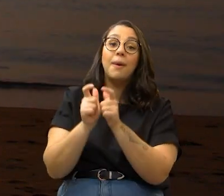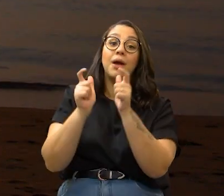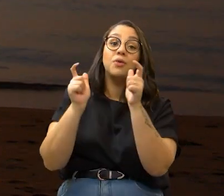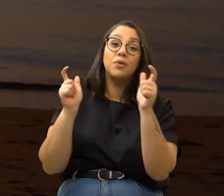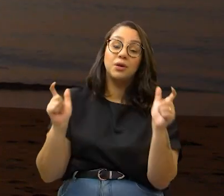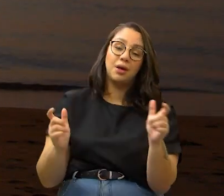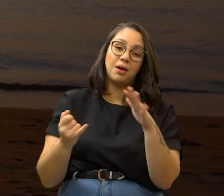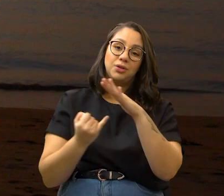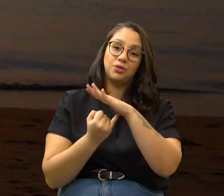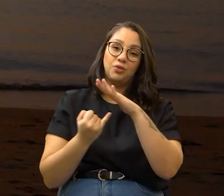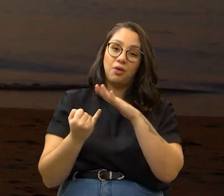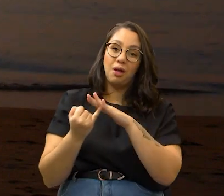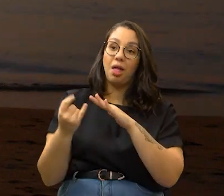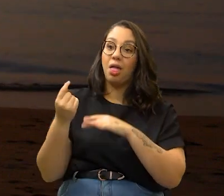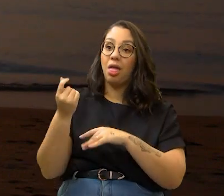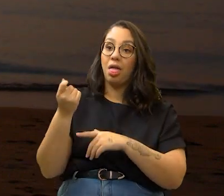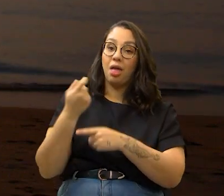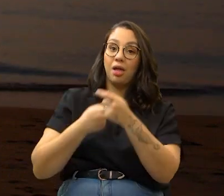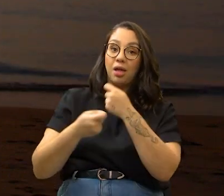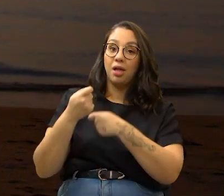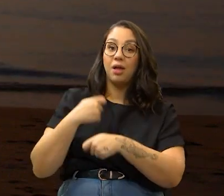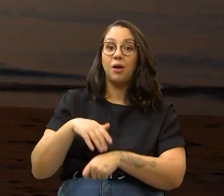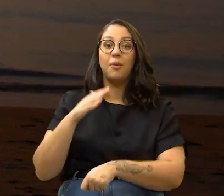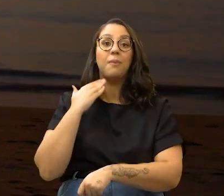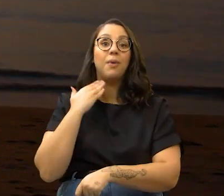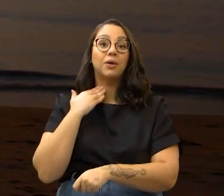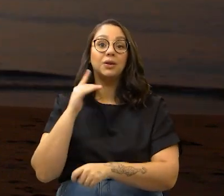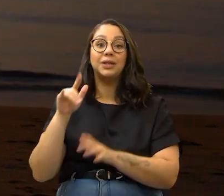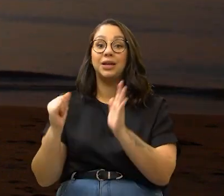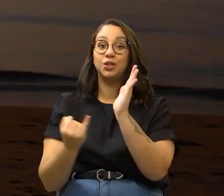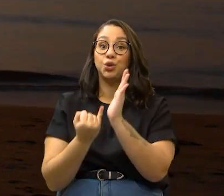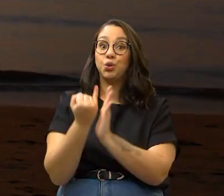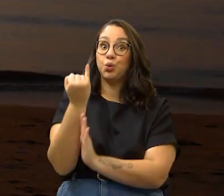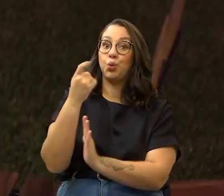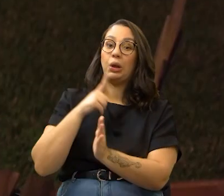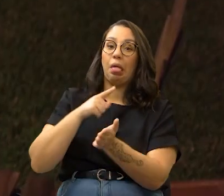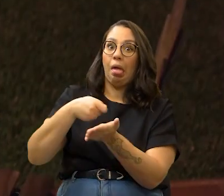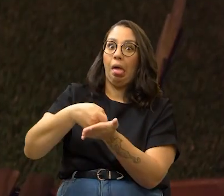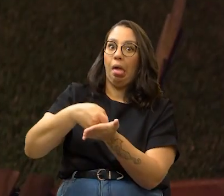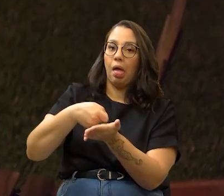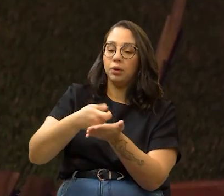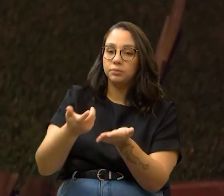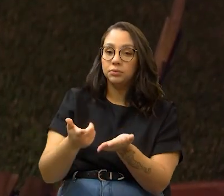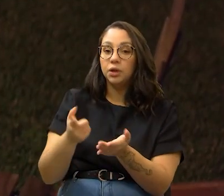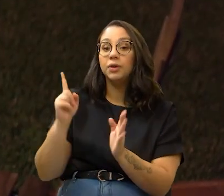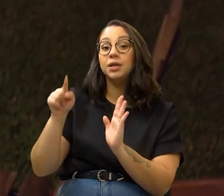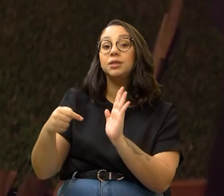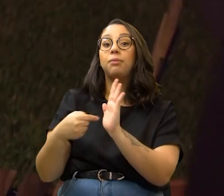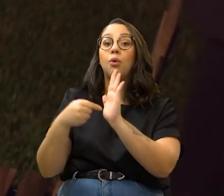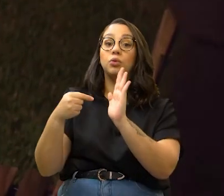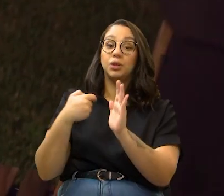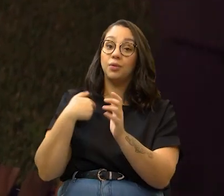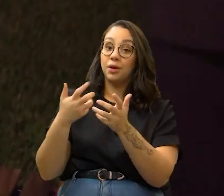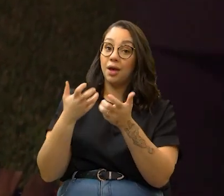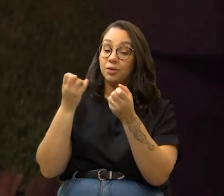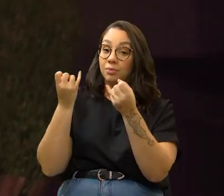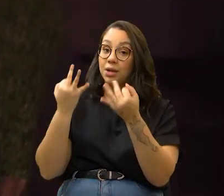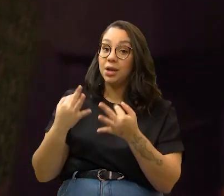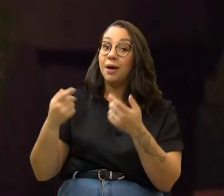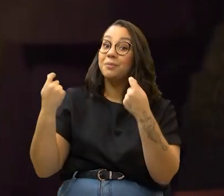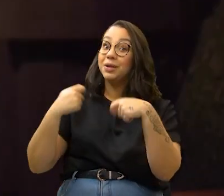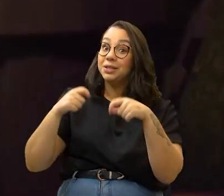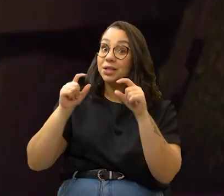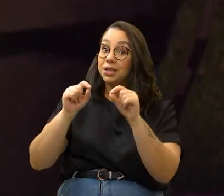a maioria das instituições financeiras tradicionais, elas praticam taxas de juros abusivas. Então é nesse ponto que eu queria tocar,